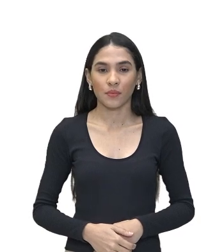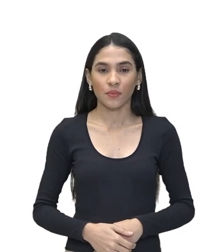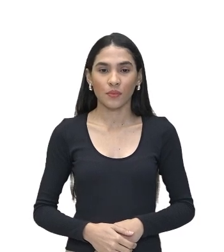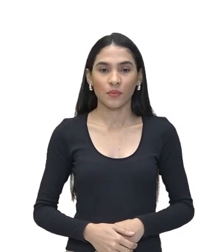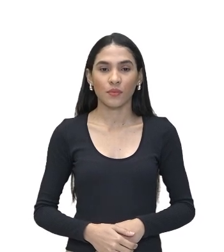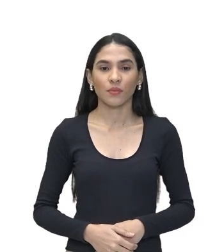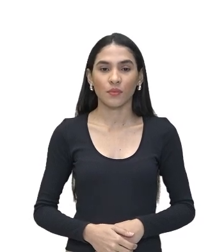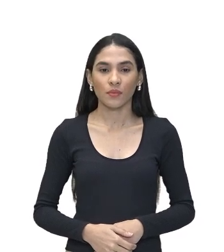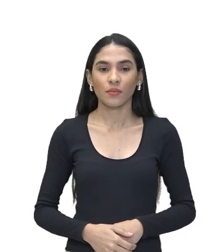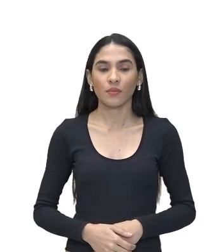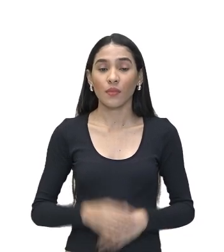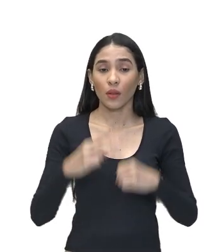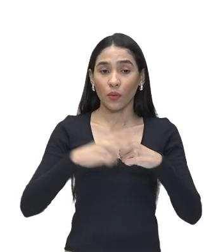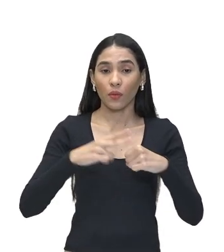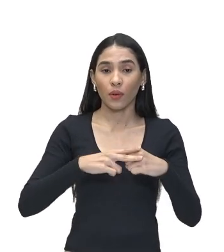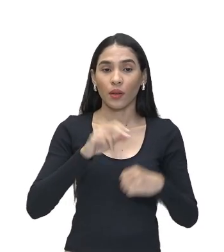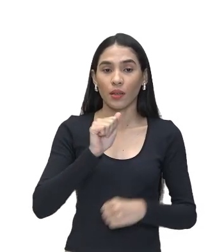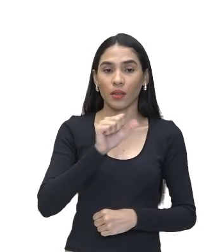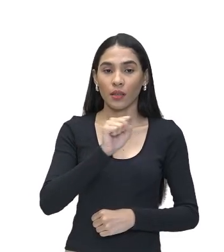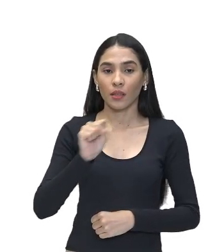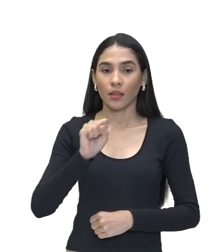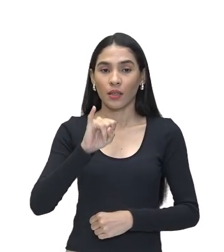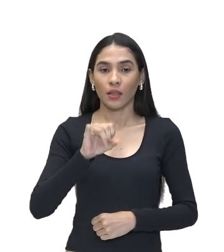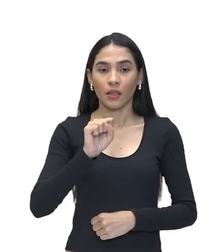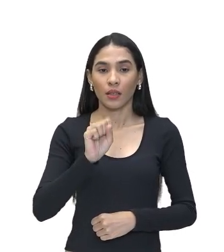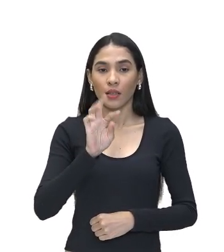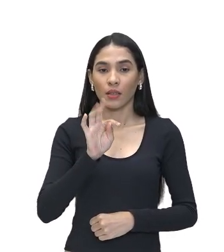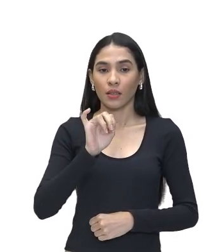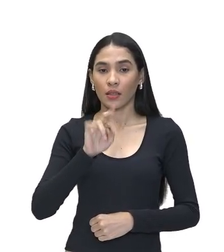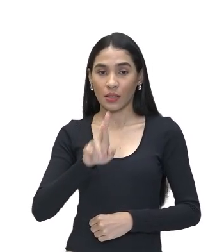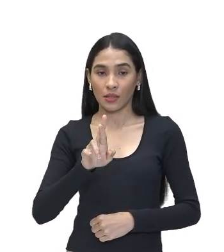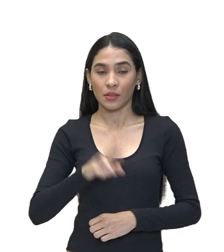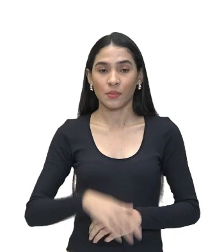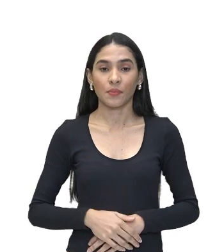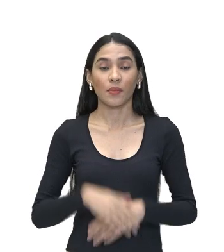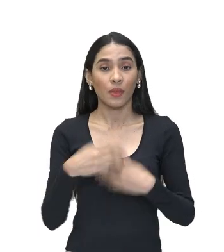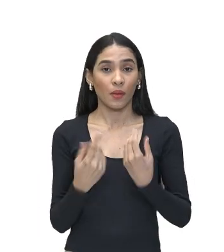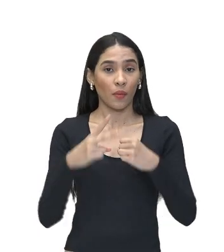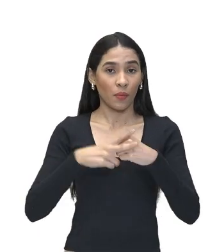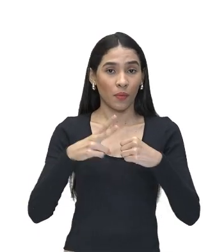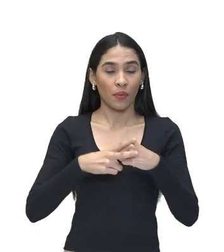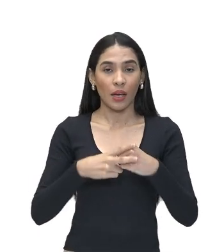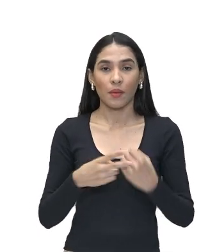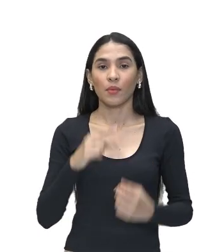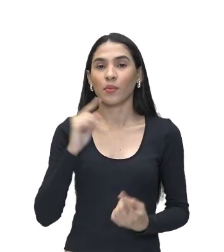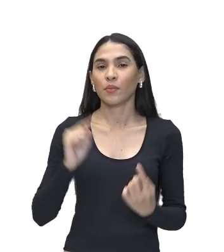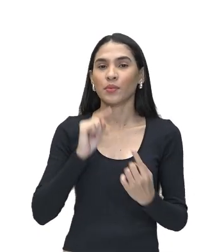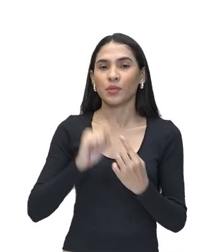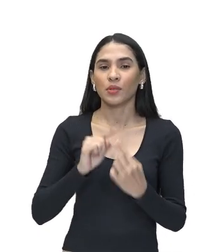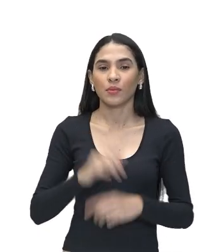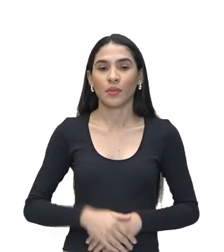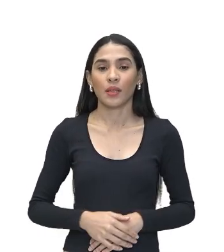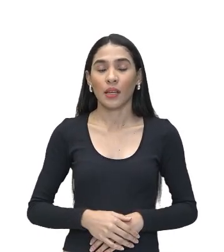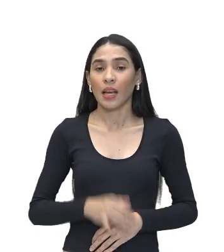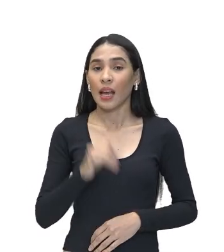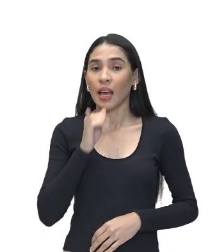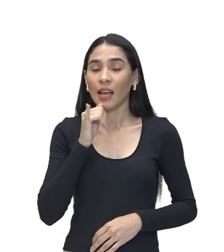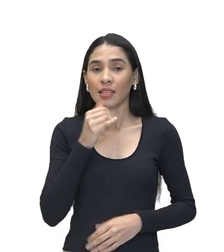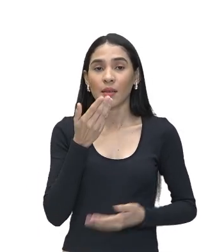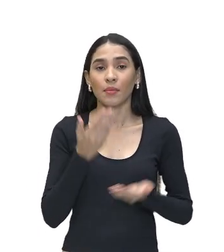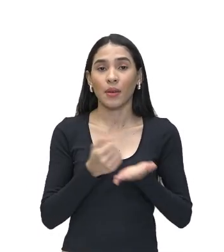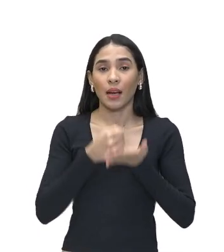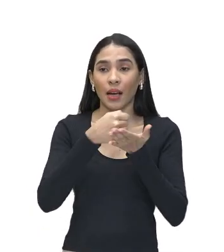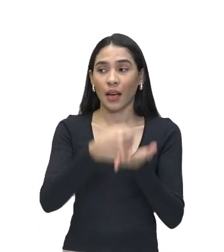O verbo assistir, gente. Esse verbo, no sentido de prestar